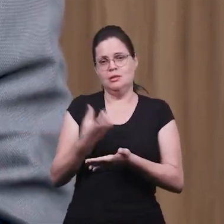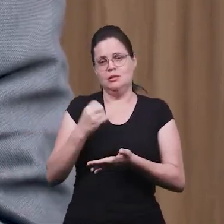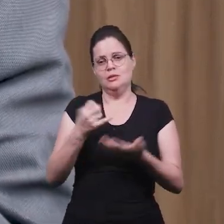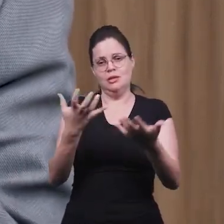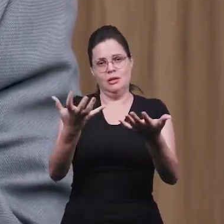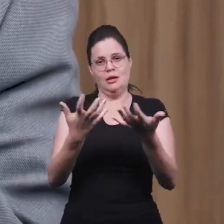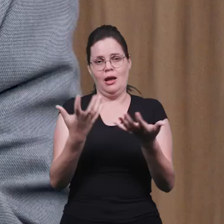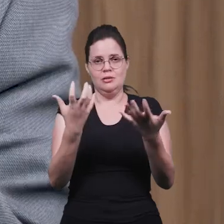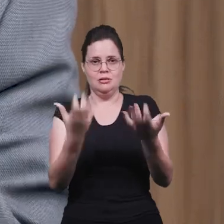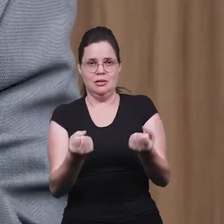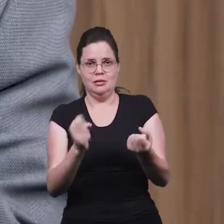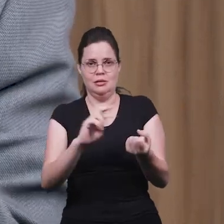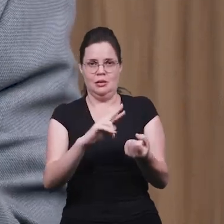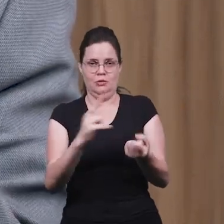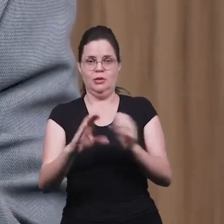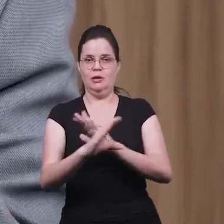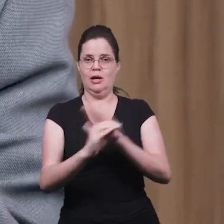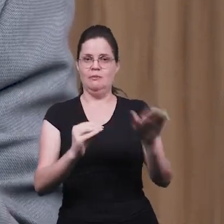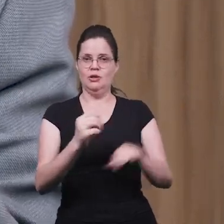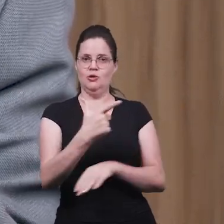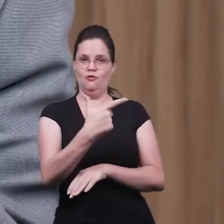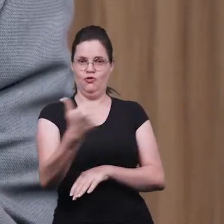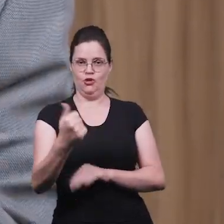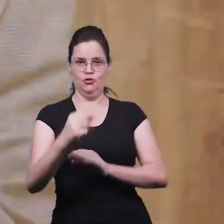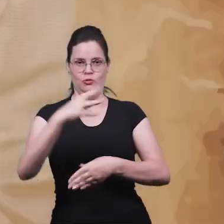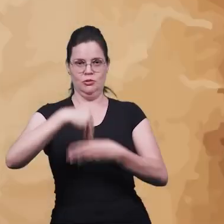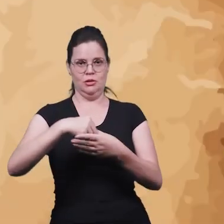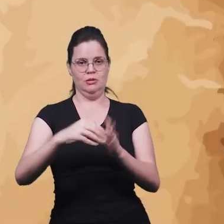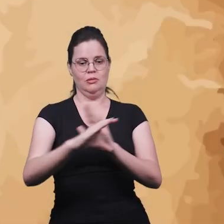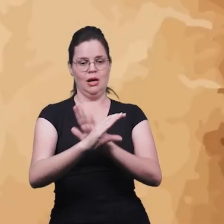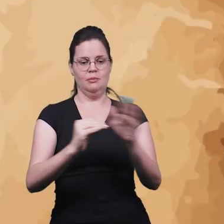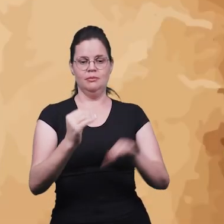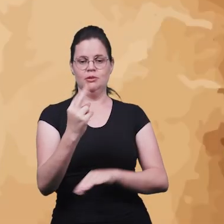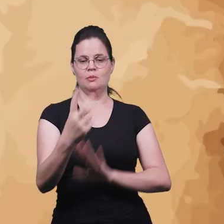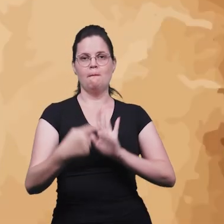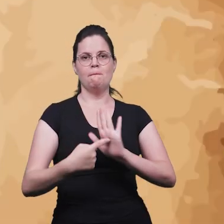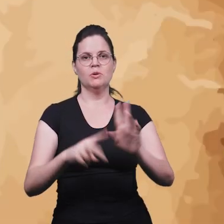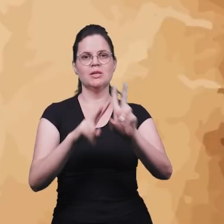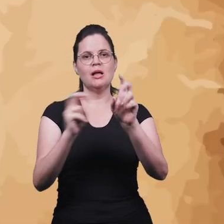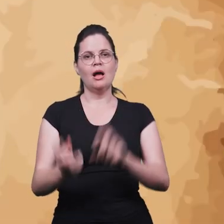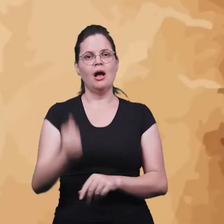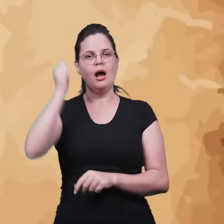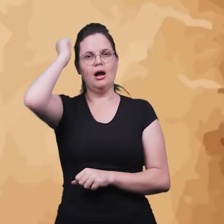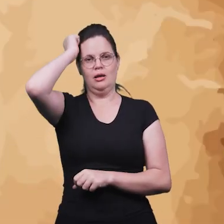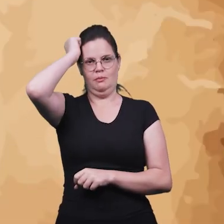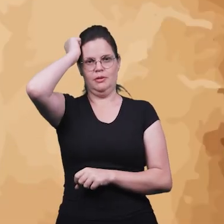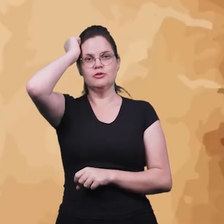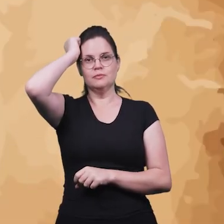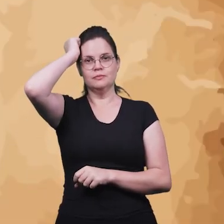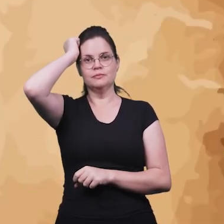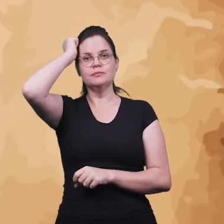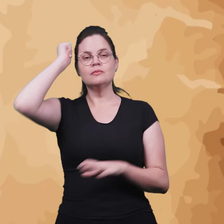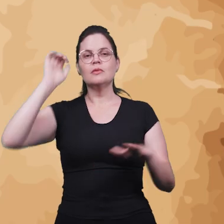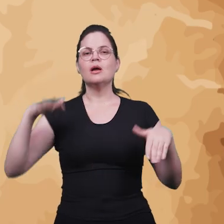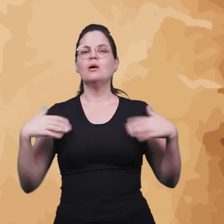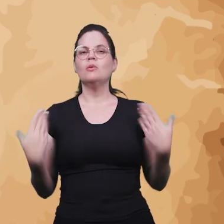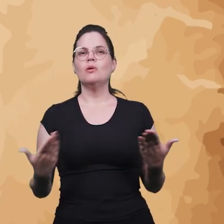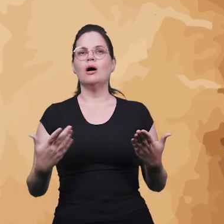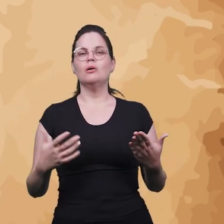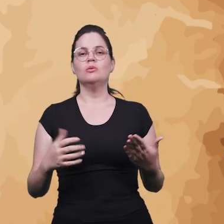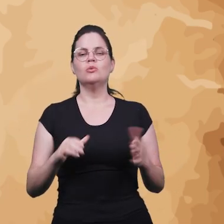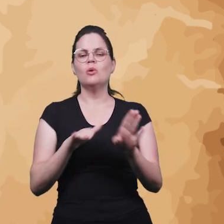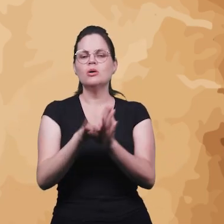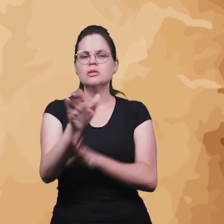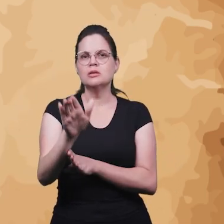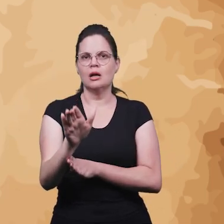fazer. No verso 21 do capítulo 2, fala do arrependimento. Ou seja, qual é o